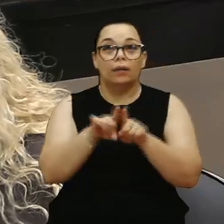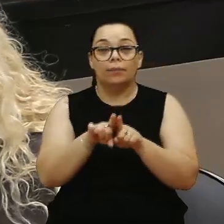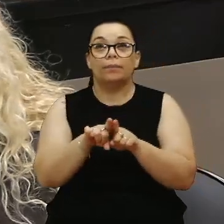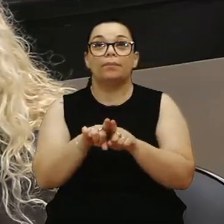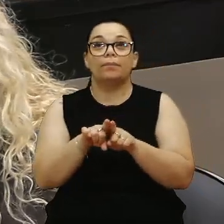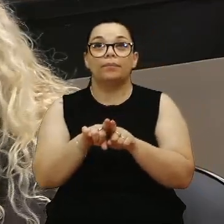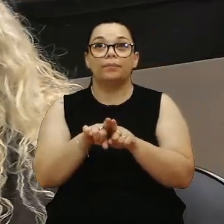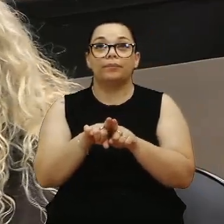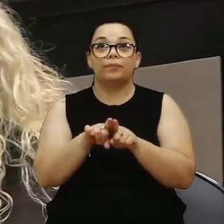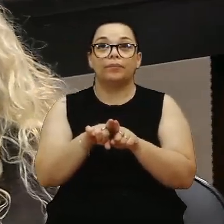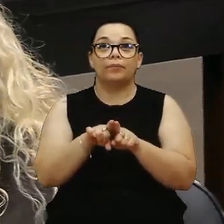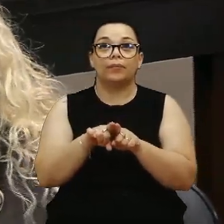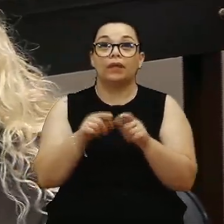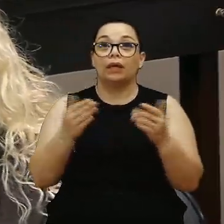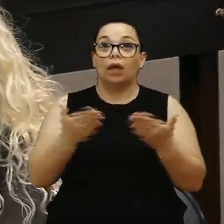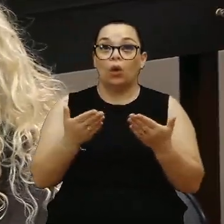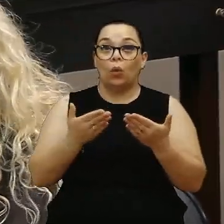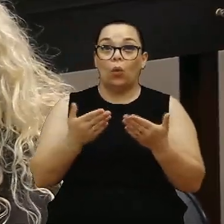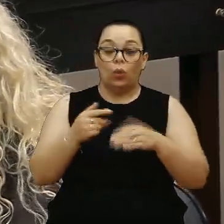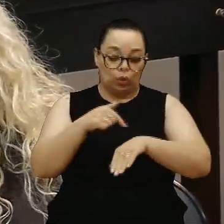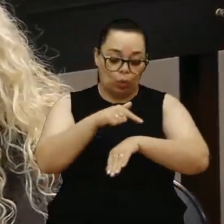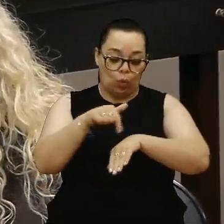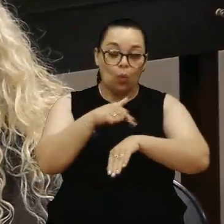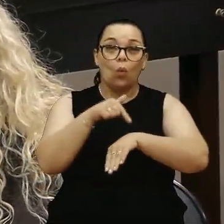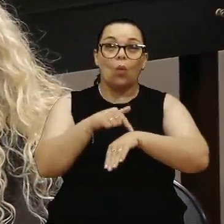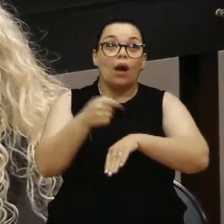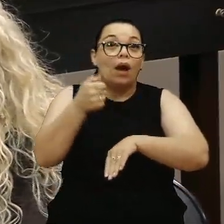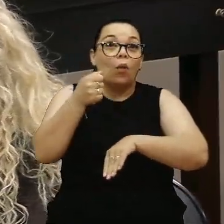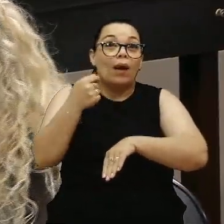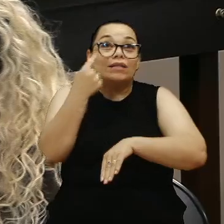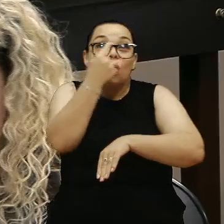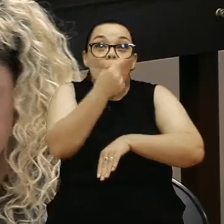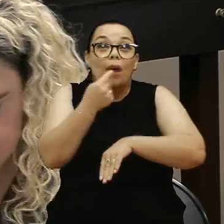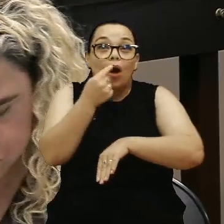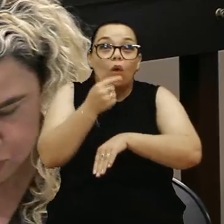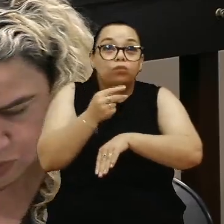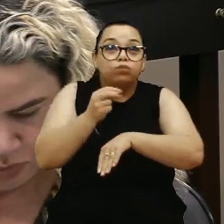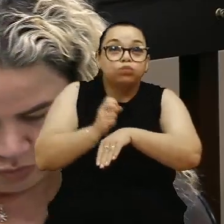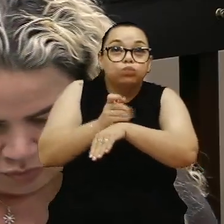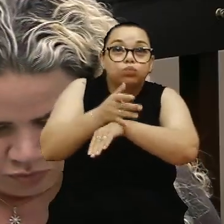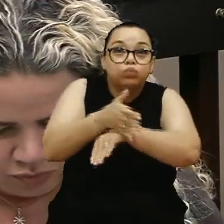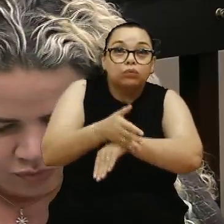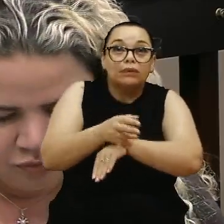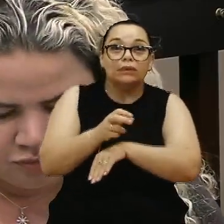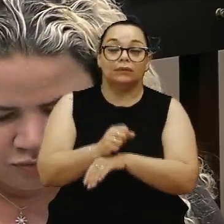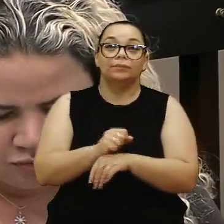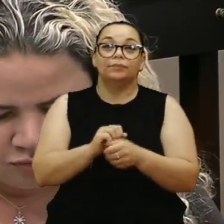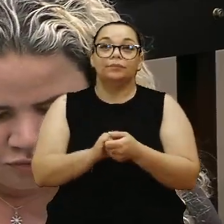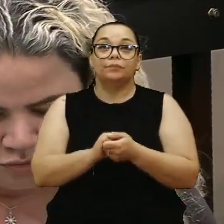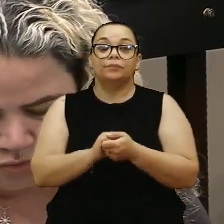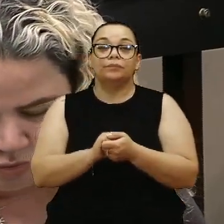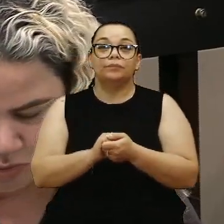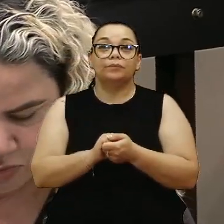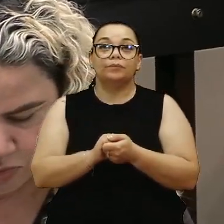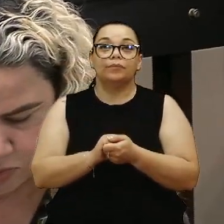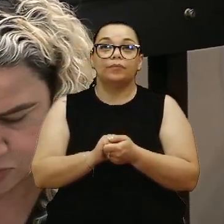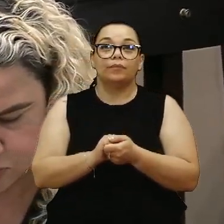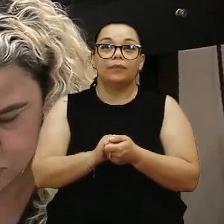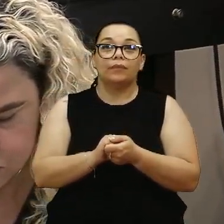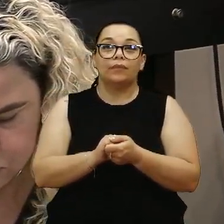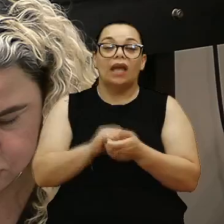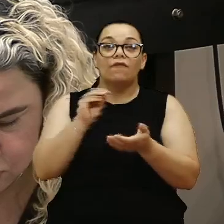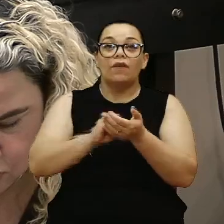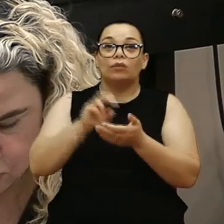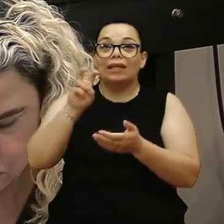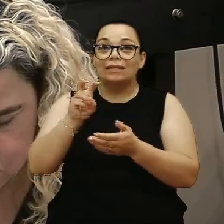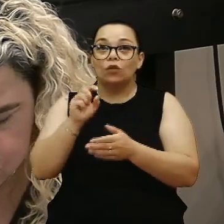aqui, agora são quase 1h da manhã, né? 5 para 1 pelo meu relógio, 5 para 1 da manhã,